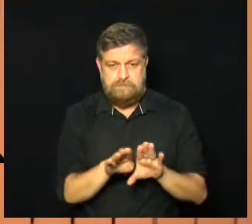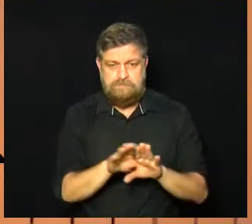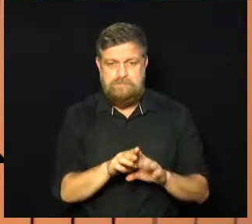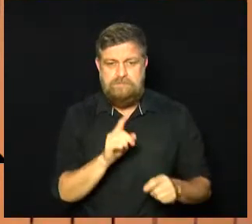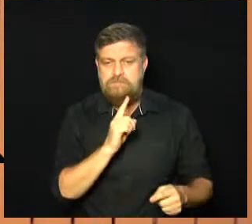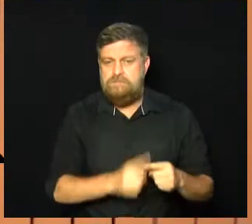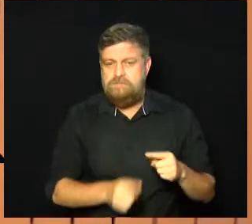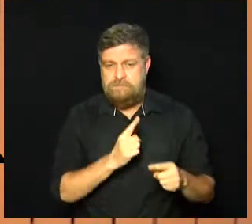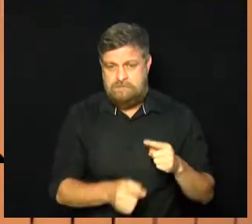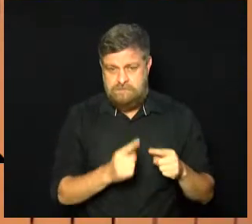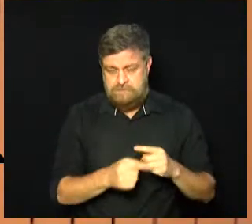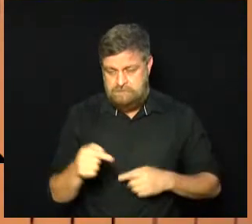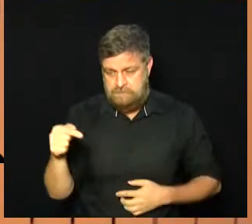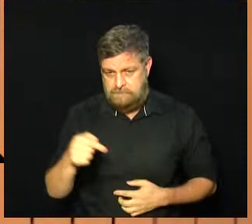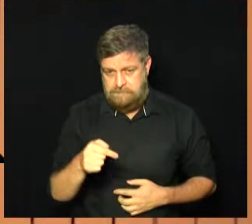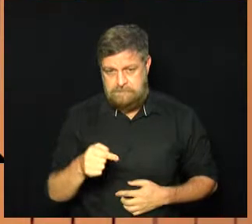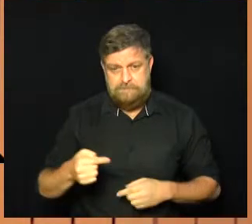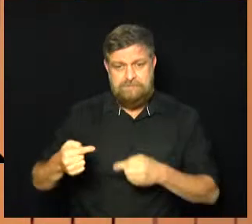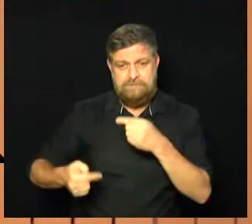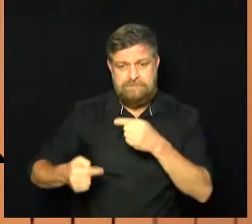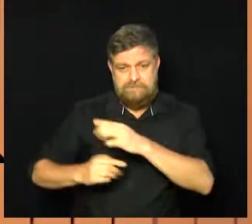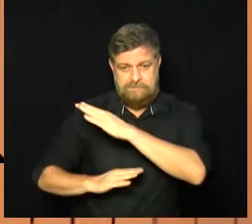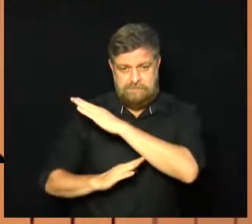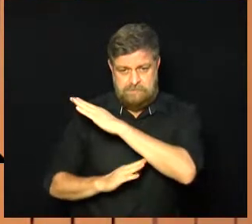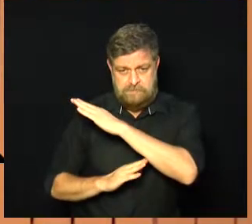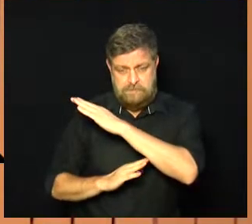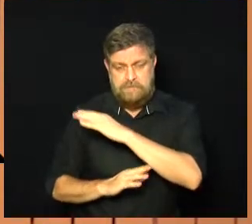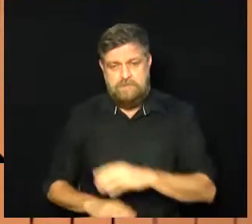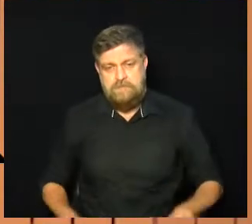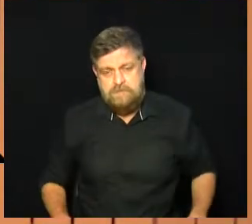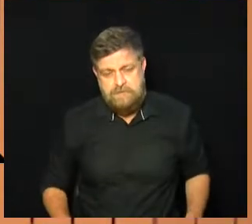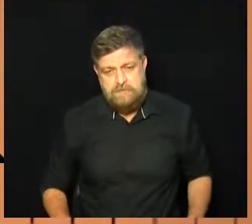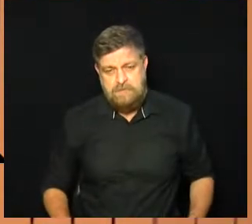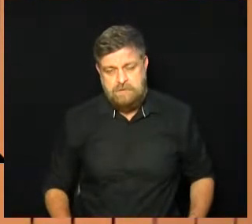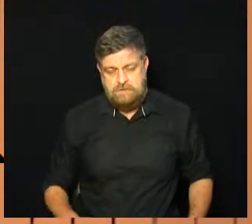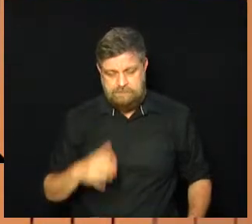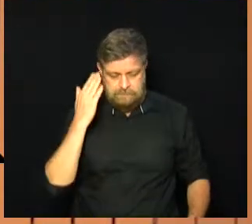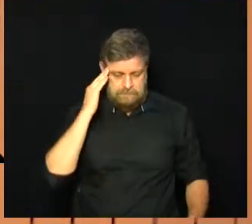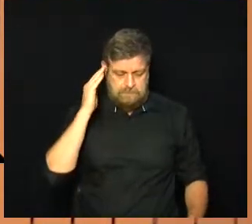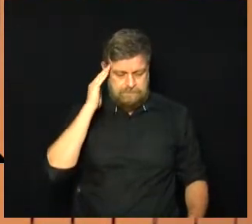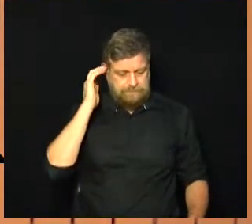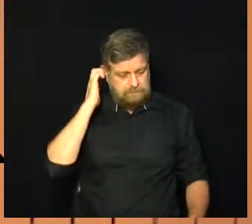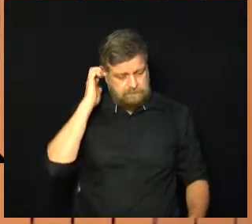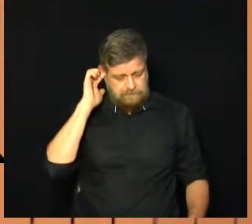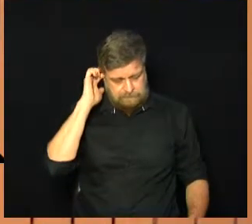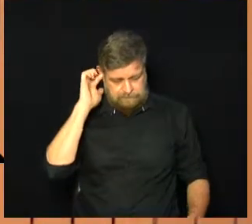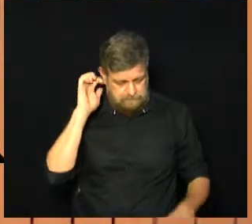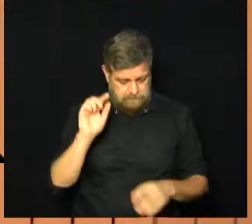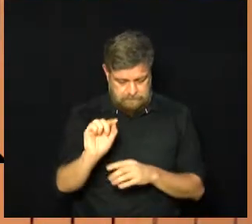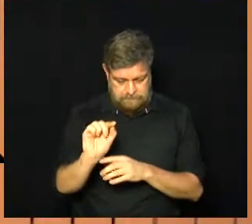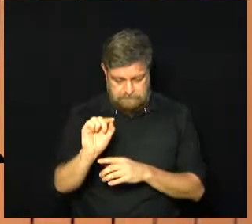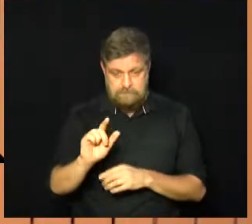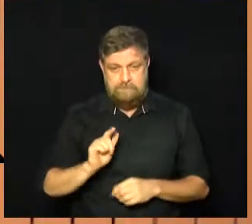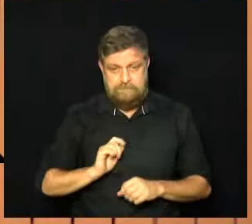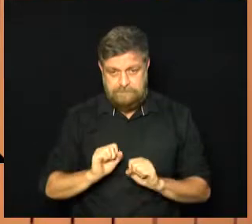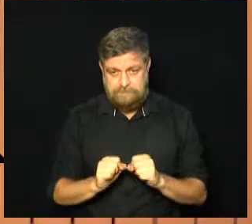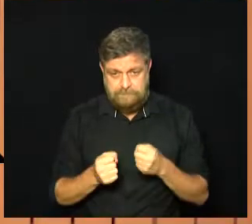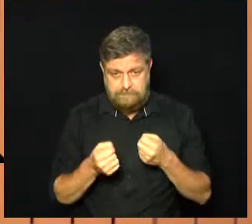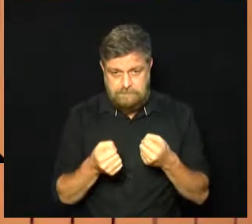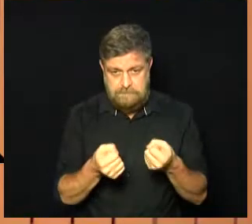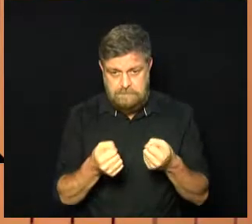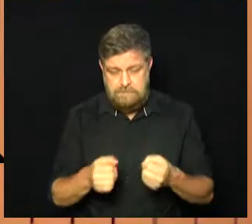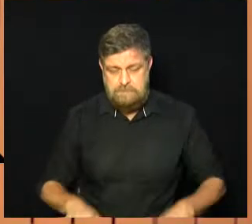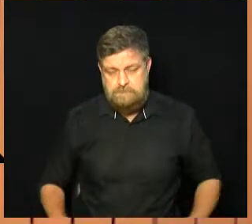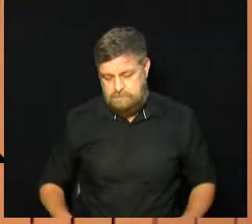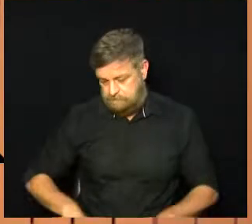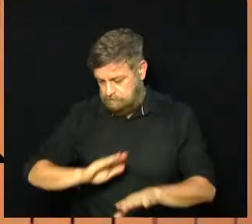interditadas no âmbito dos grandes debates da Casa Legislativa. Entendemos, por isso, né, que os esforços são para